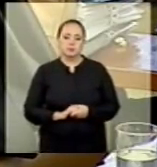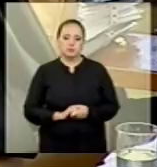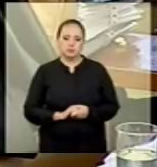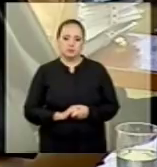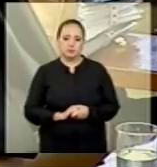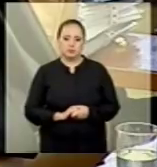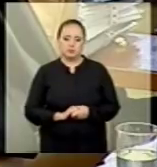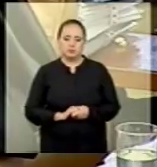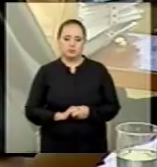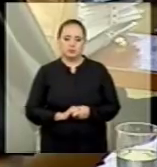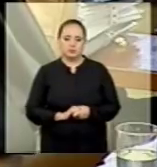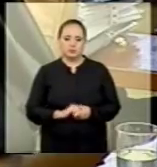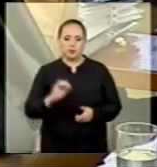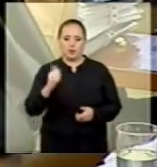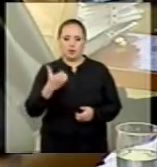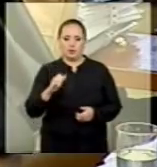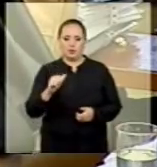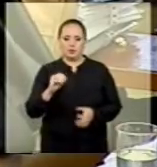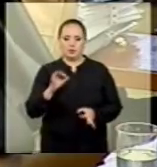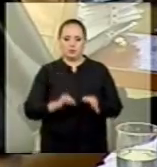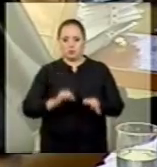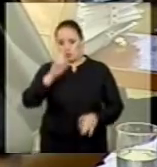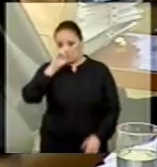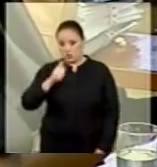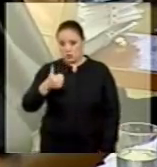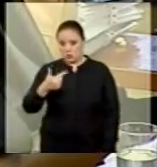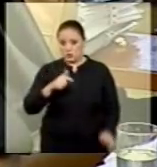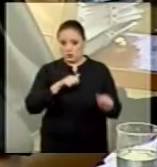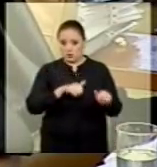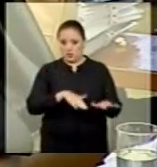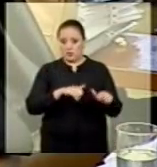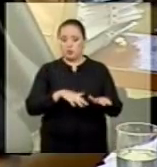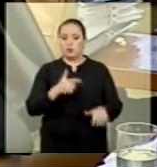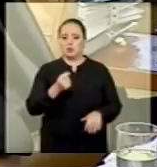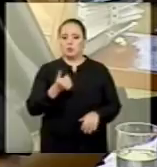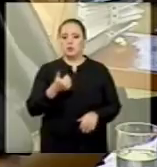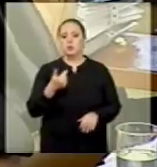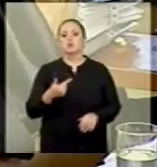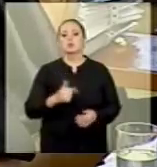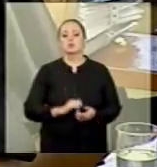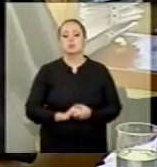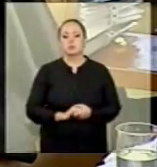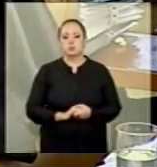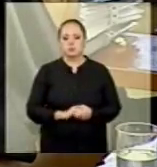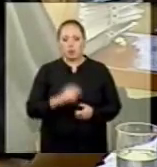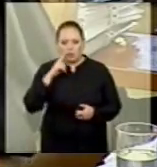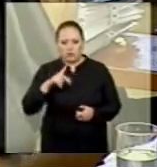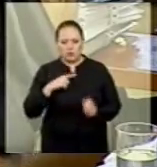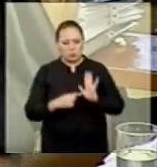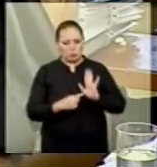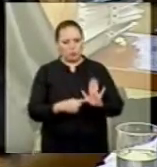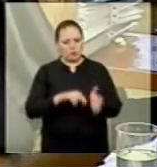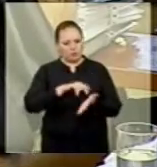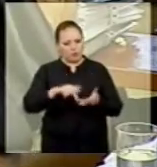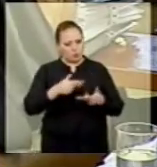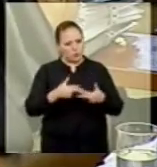E a ação foi julgada em 12 de setembro de 2012. Vejam, estou fazendo referência a várias